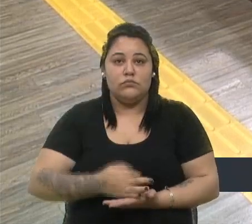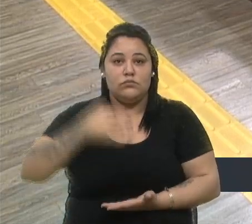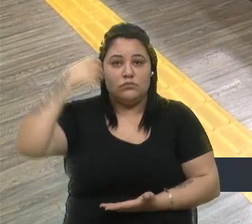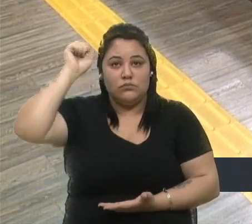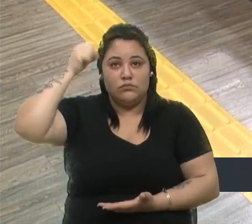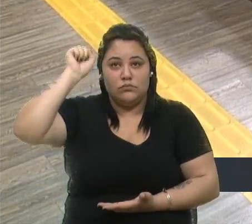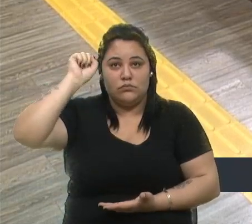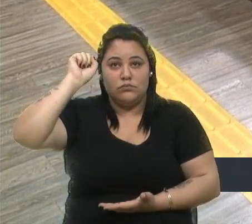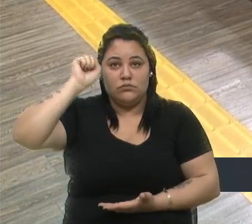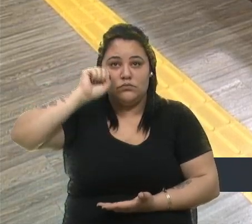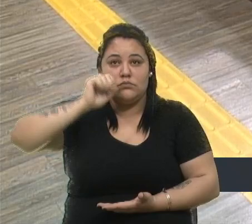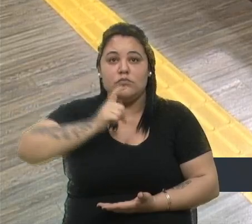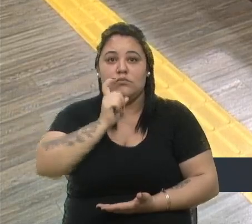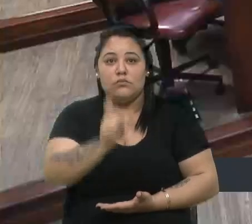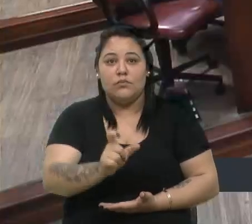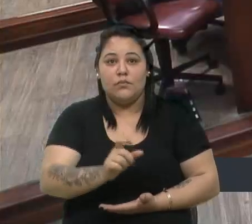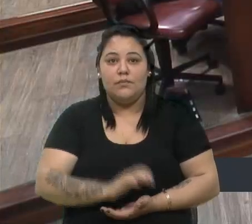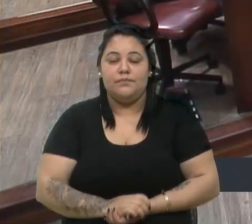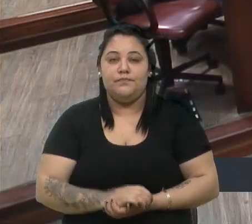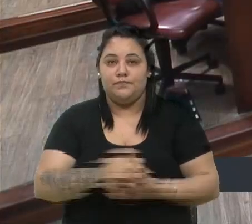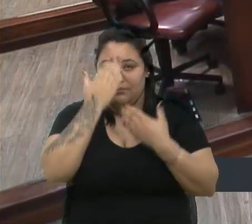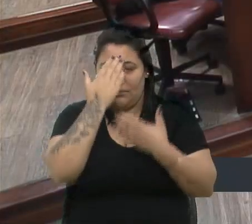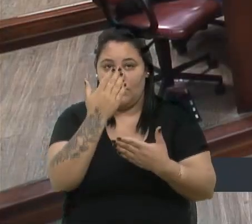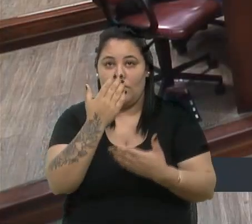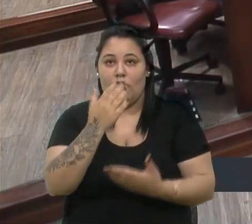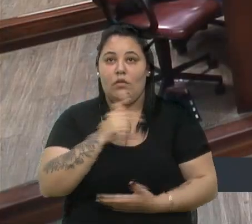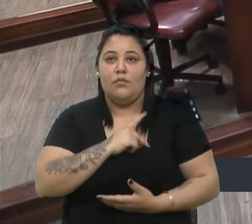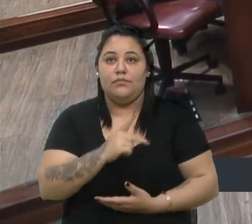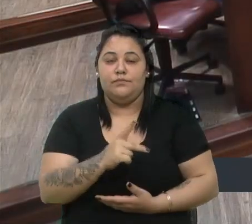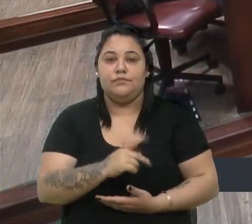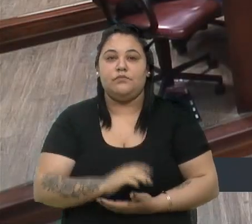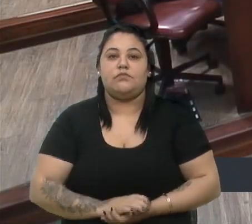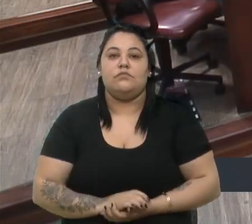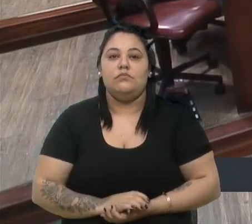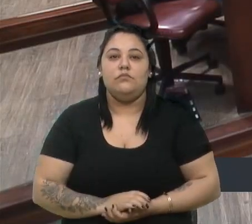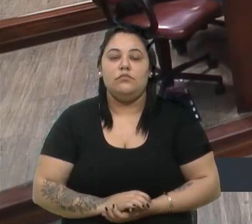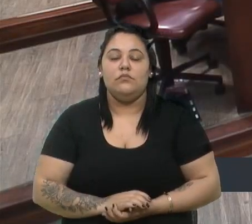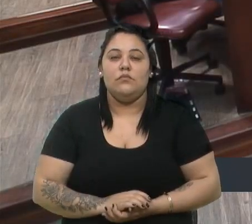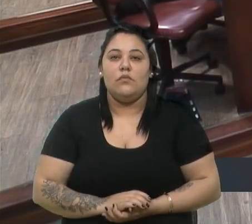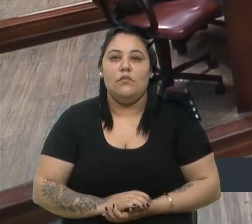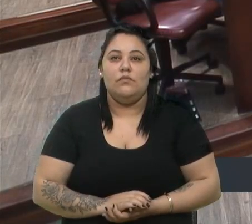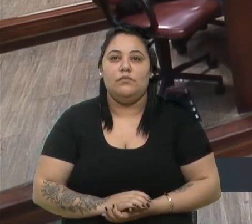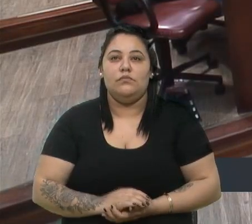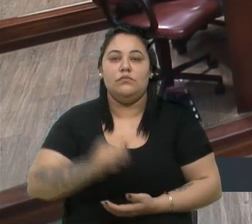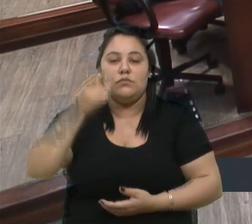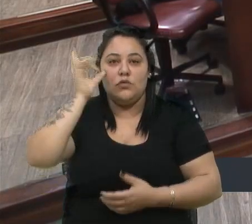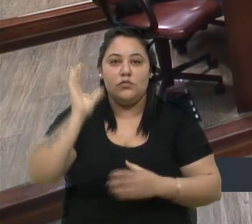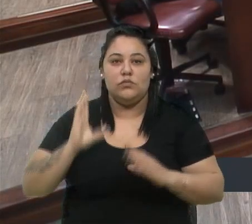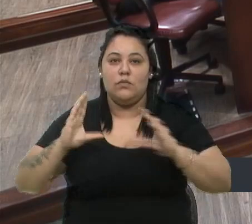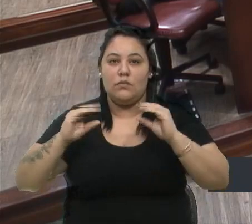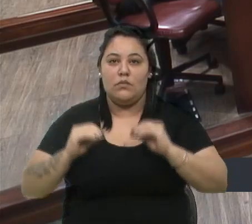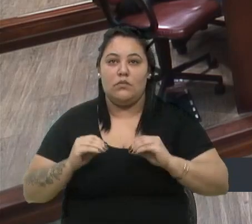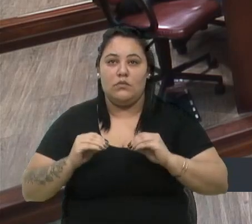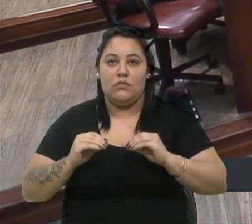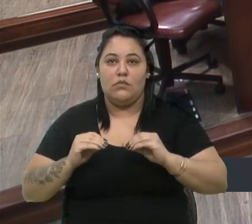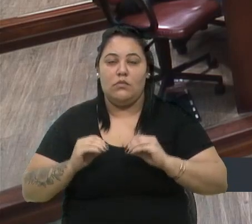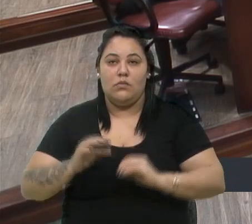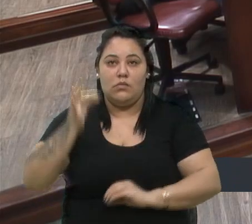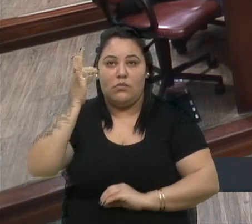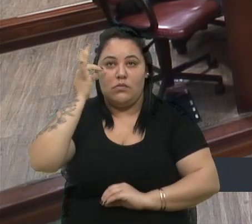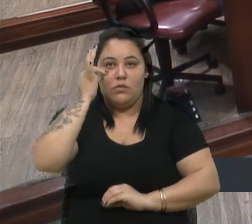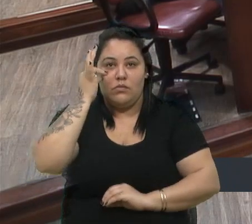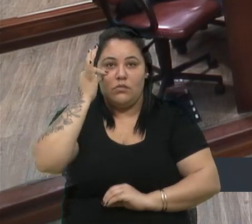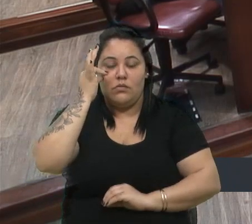Xuxa, com a palavra. Obrigado, presidente. Ontem à noite estive ali na REC e